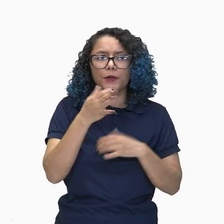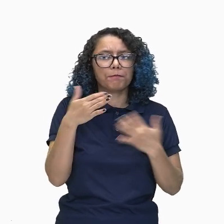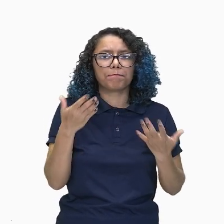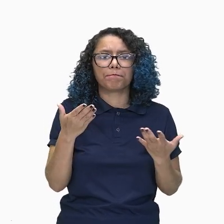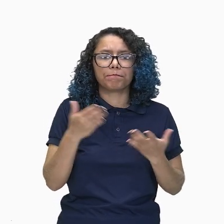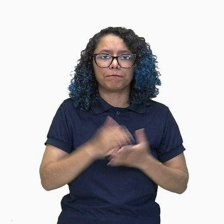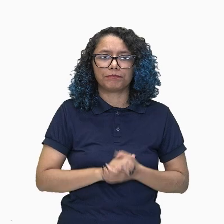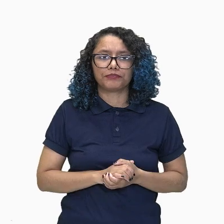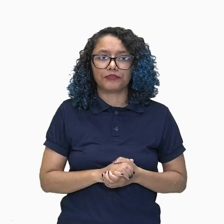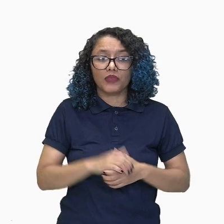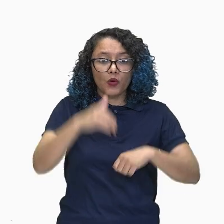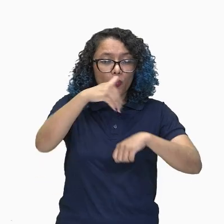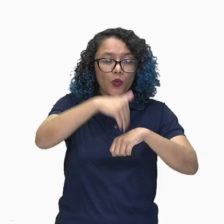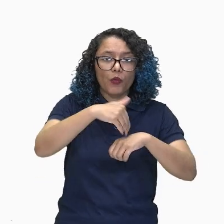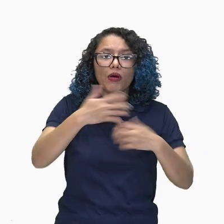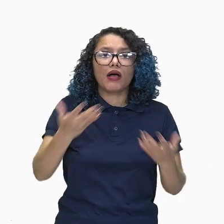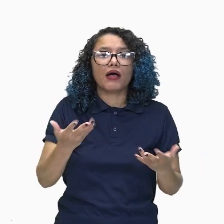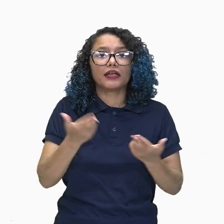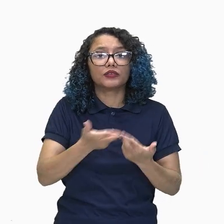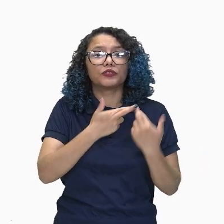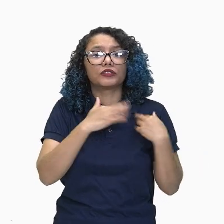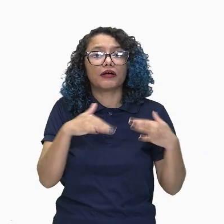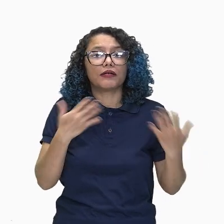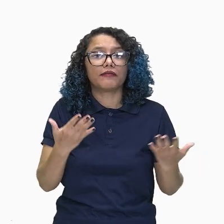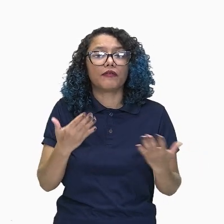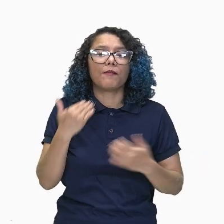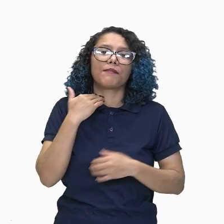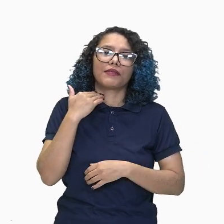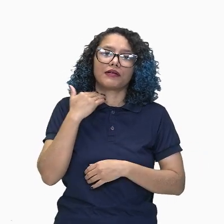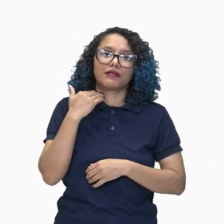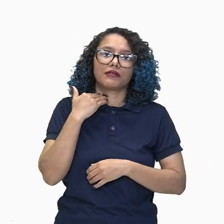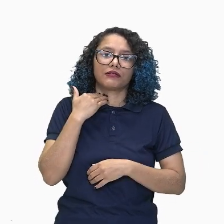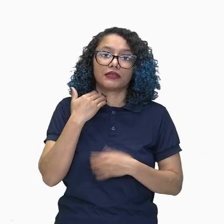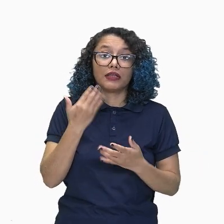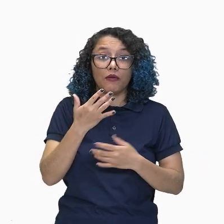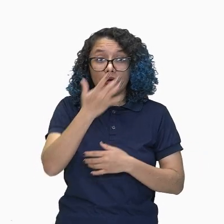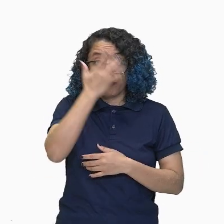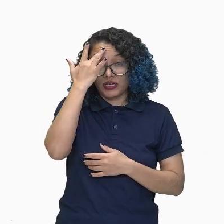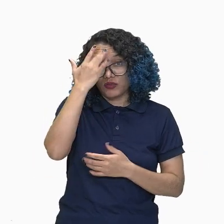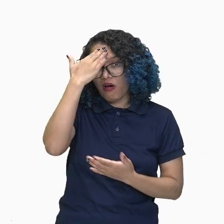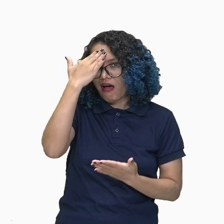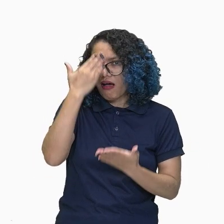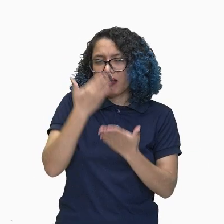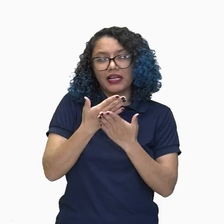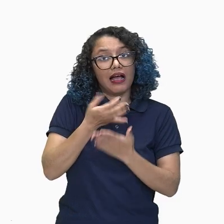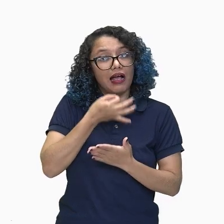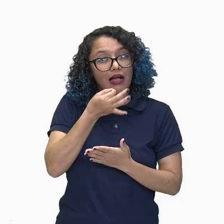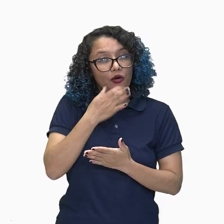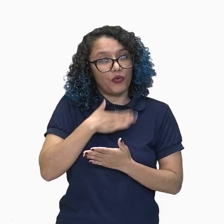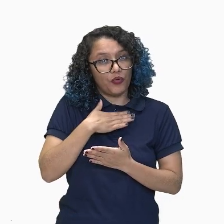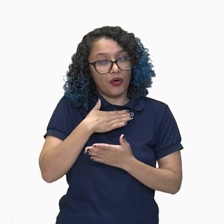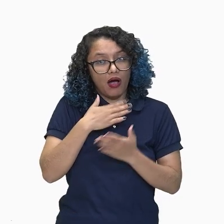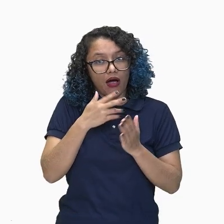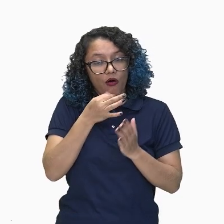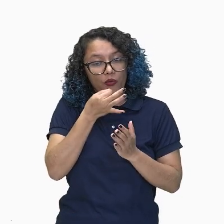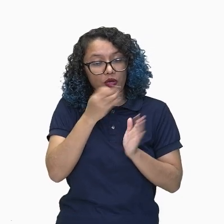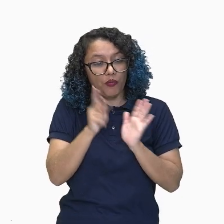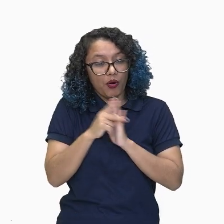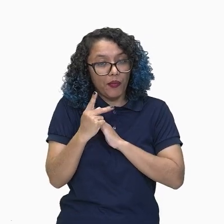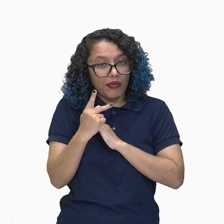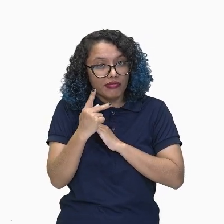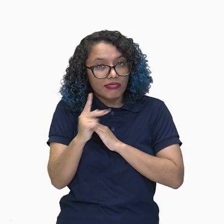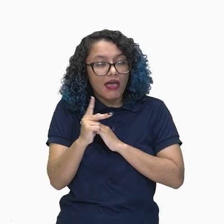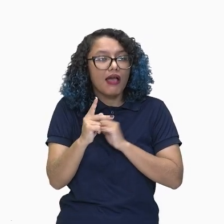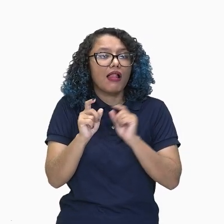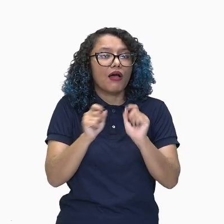ela joga a culpa em quem? Nos bancos. A pessoa que escreveu essa opinião, ela acha que os bancos são culpados. Então, é a opinião